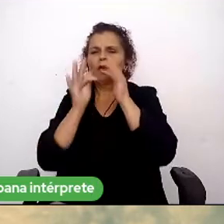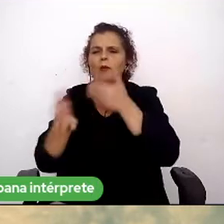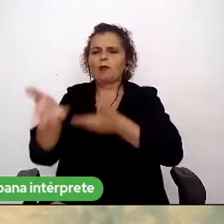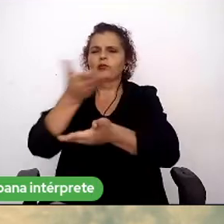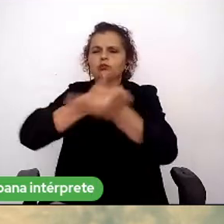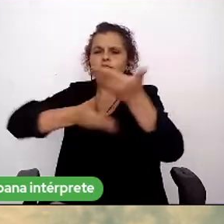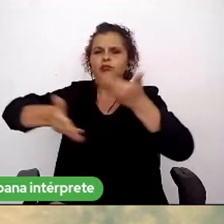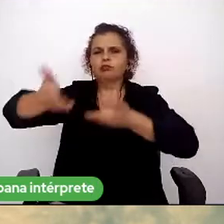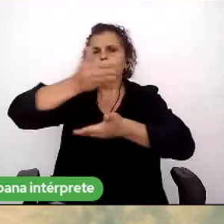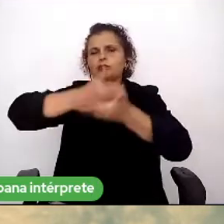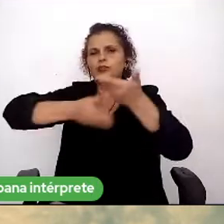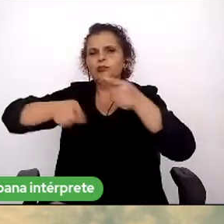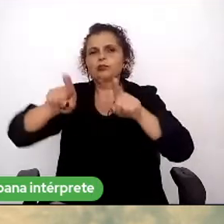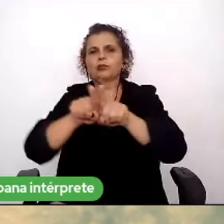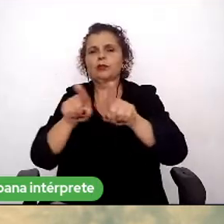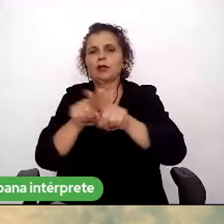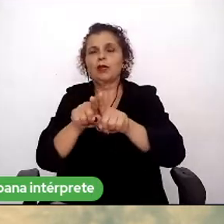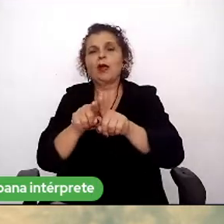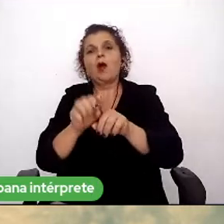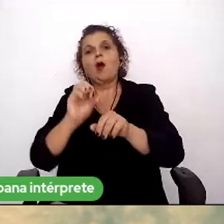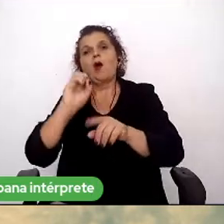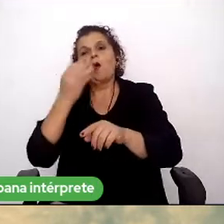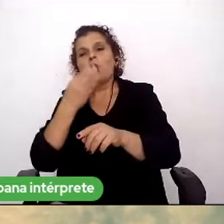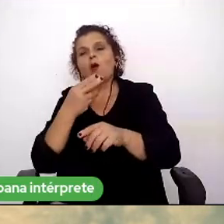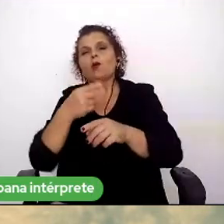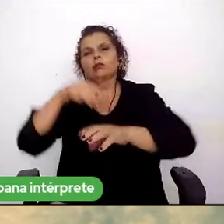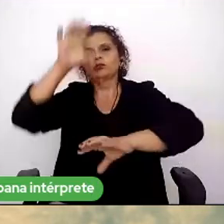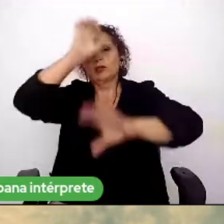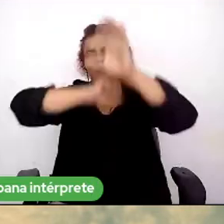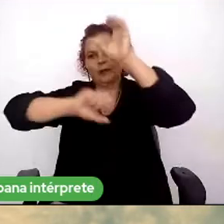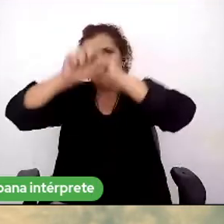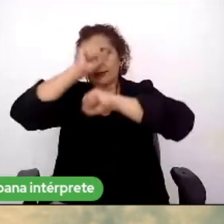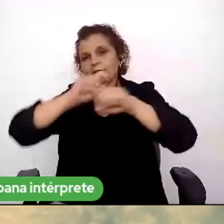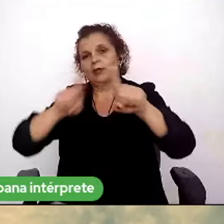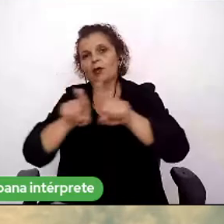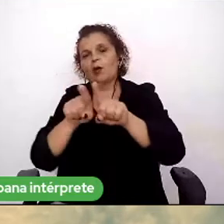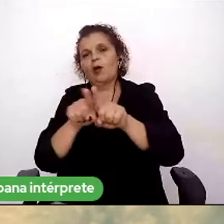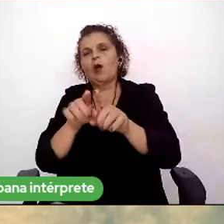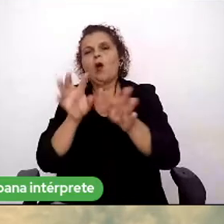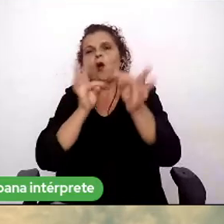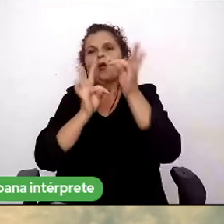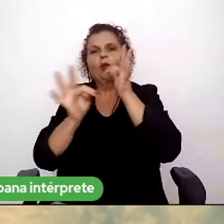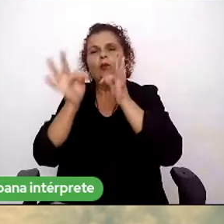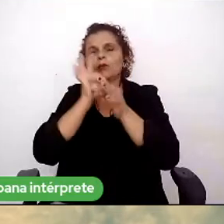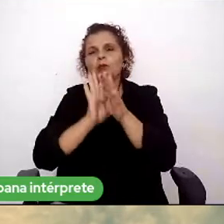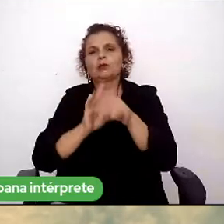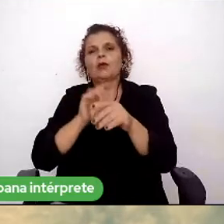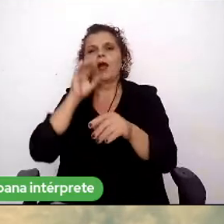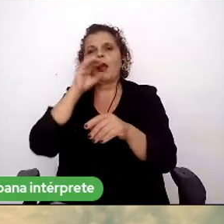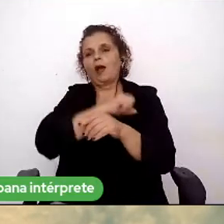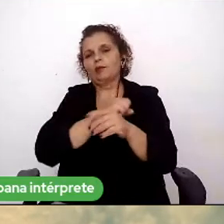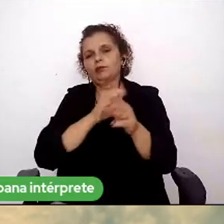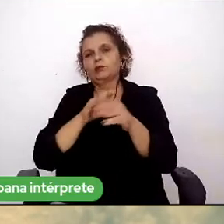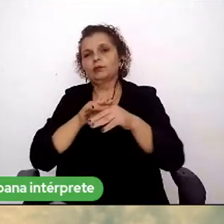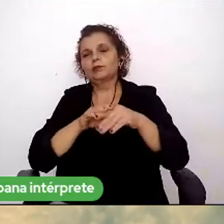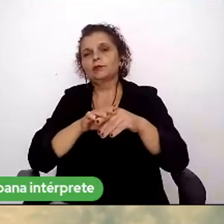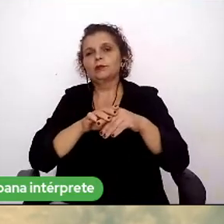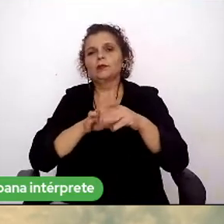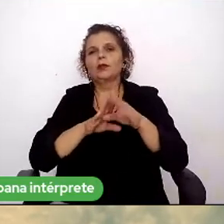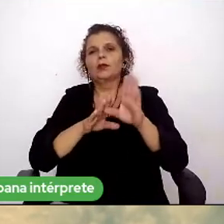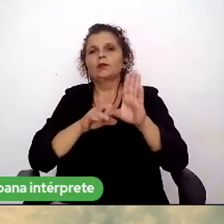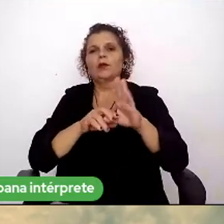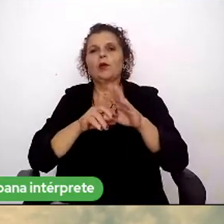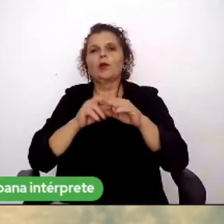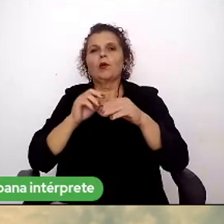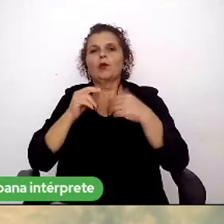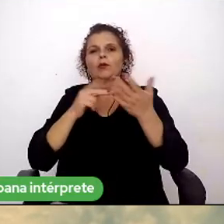Sixel, ou o ciclo de aprendizado, ou feedback loop, ou sei lá,